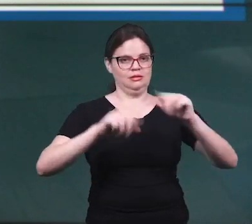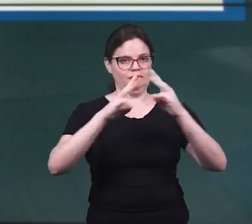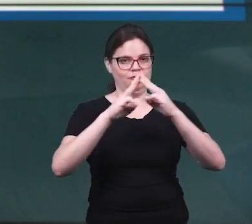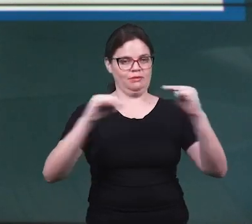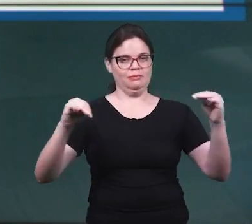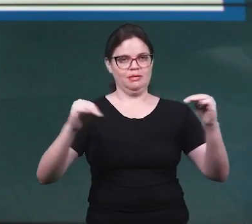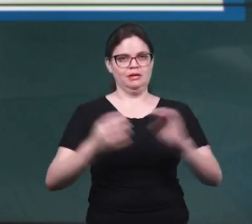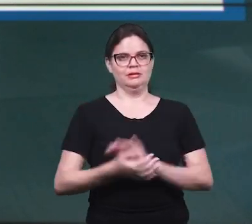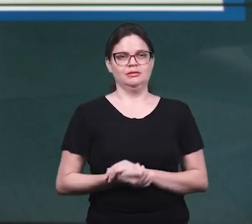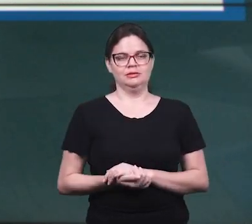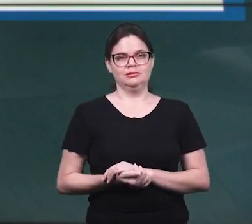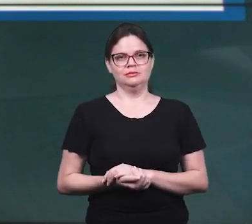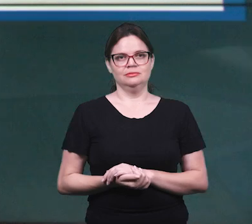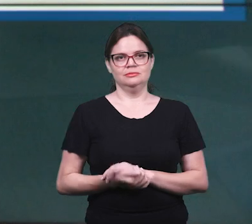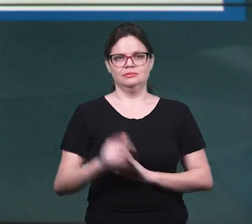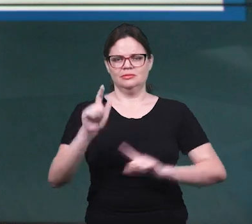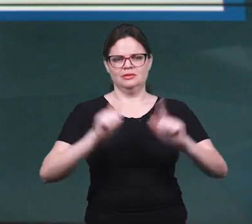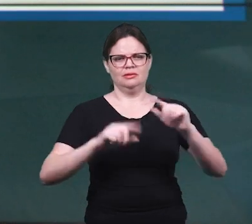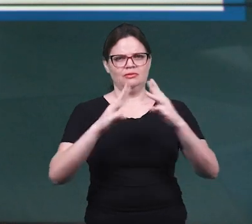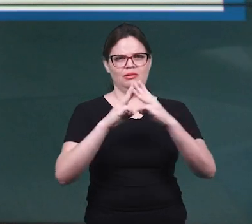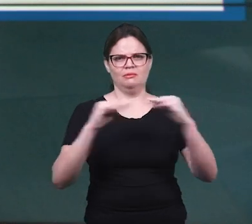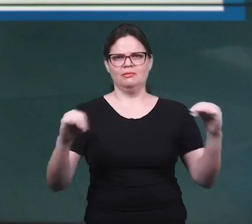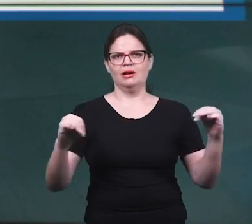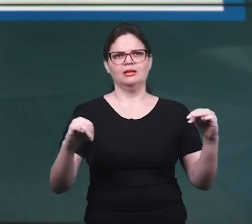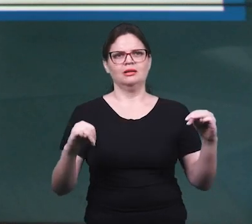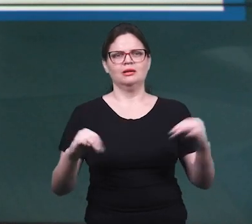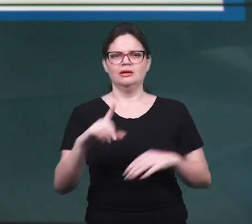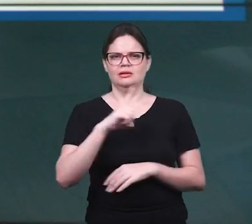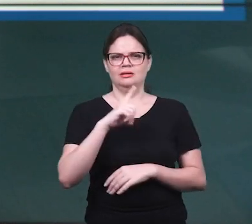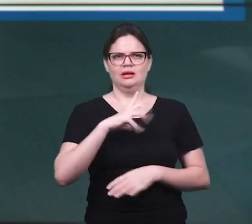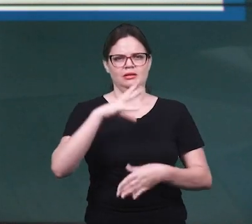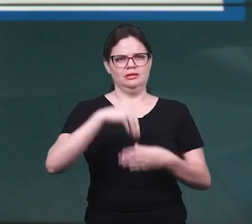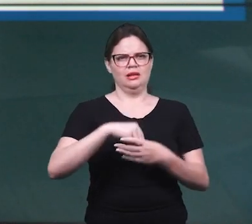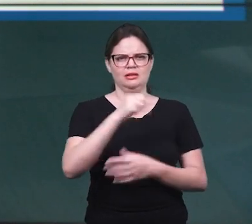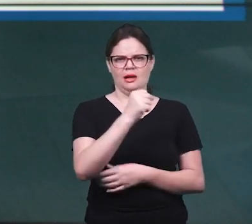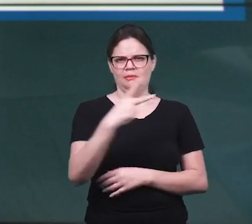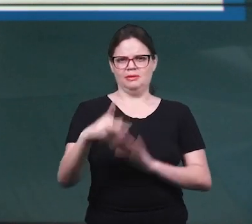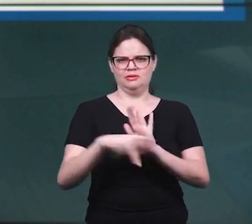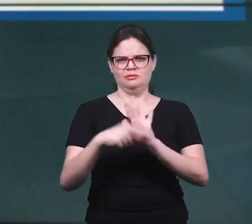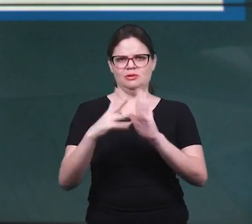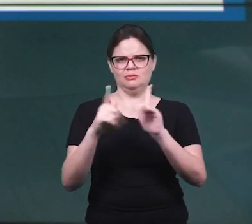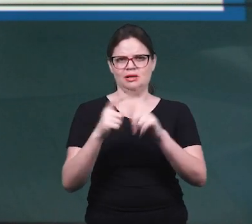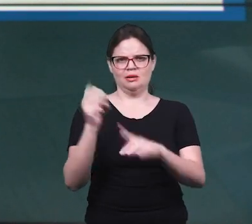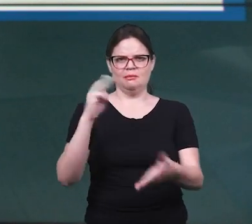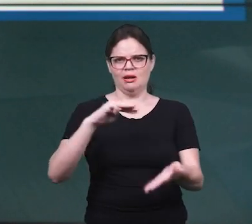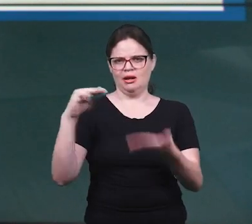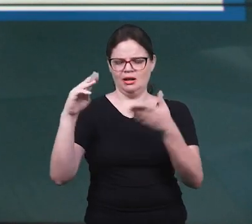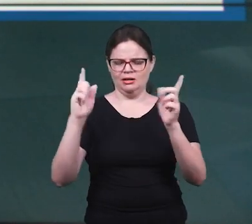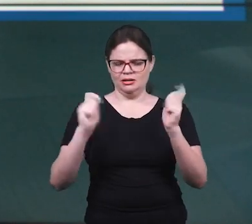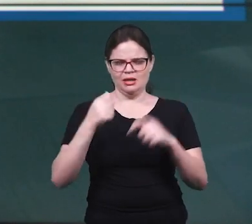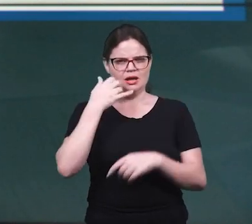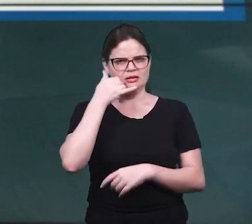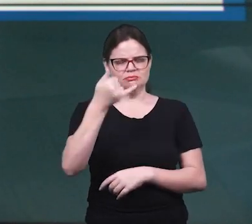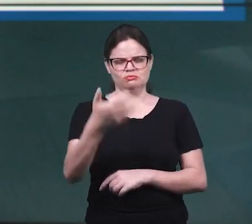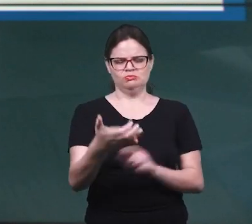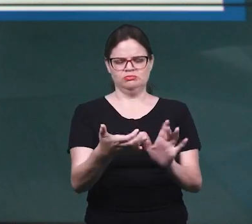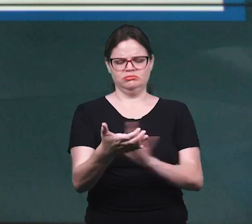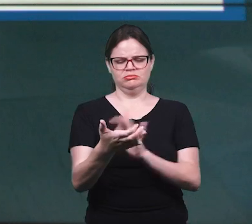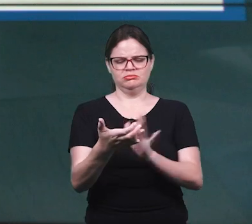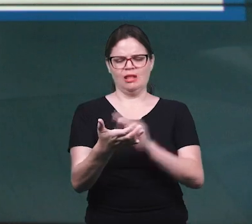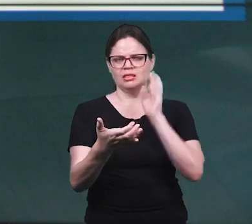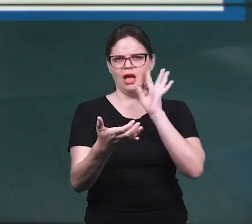Manaim, né? A TV Manaim tem, inclusive no aplicativo da Igreja Cristã Maranata, né? Você pode ter.